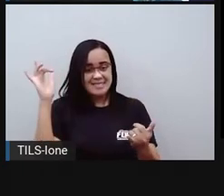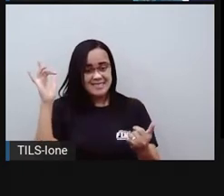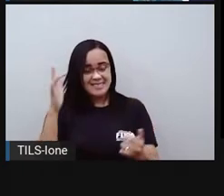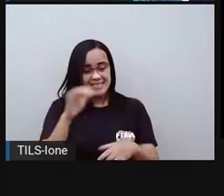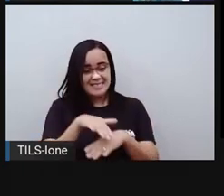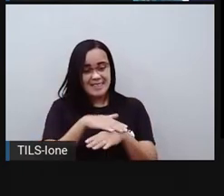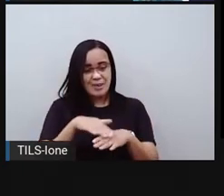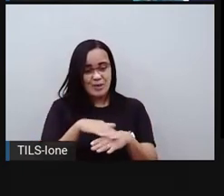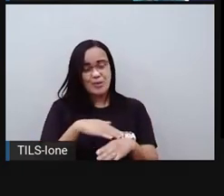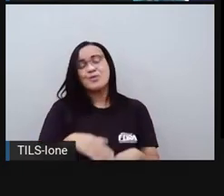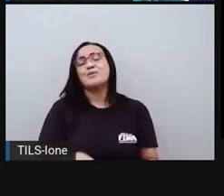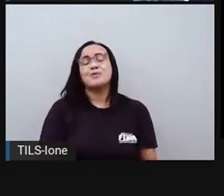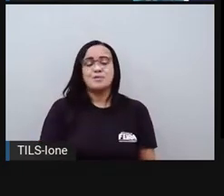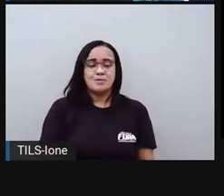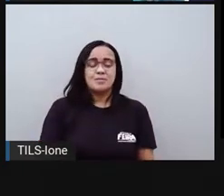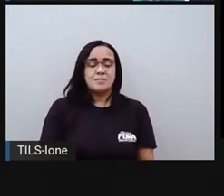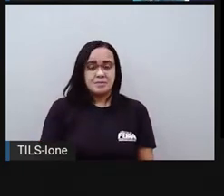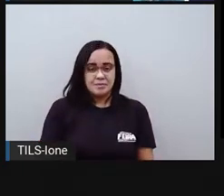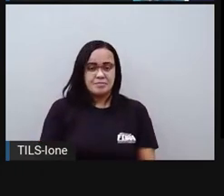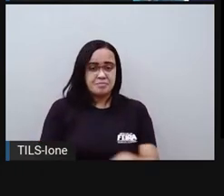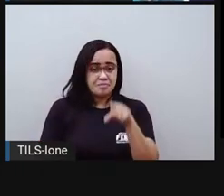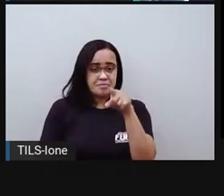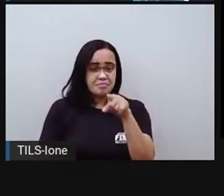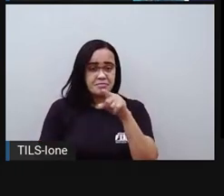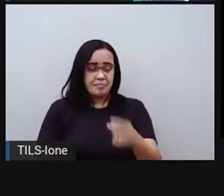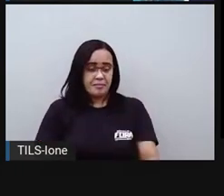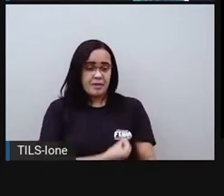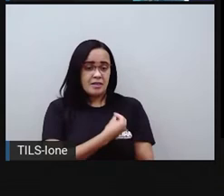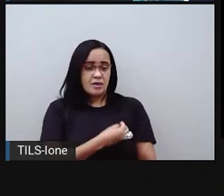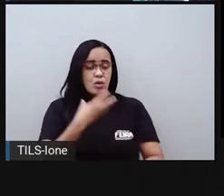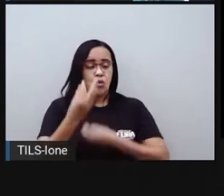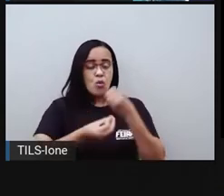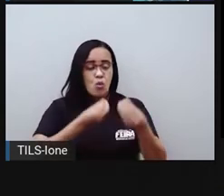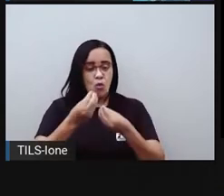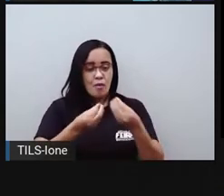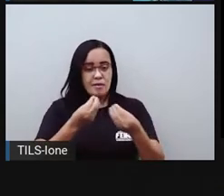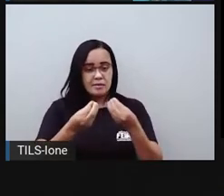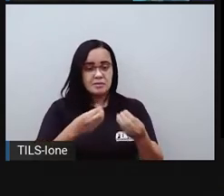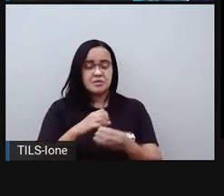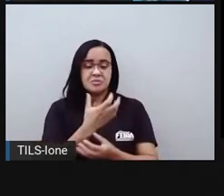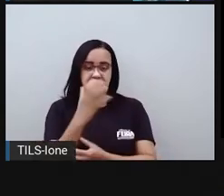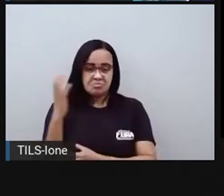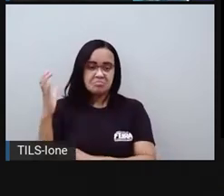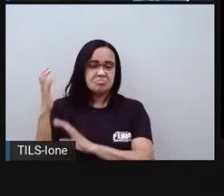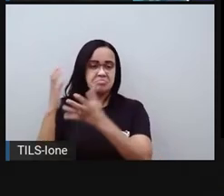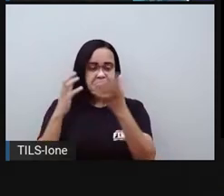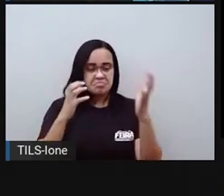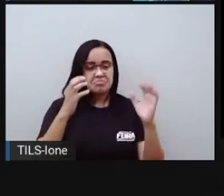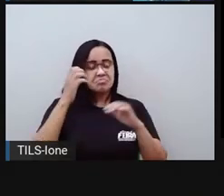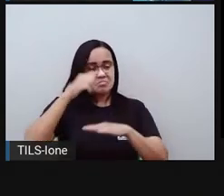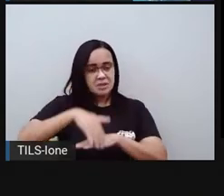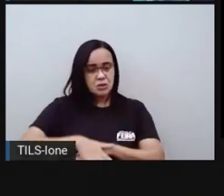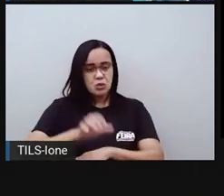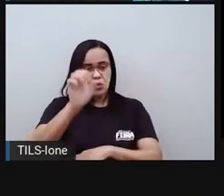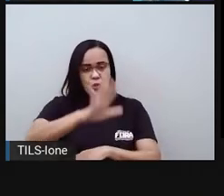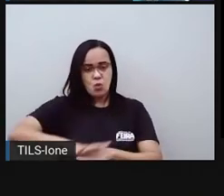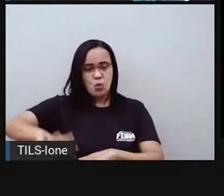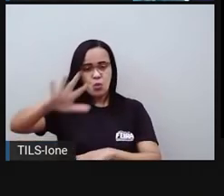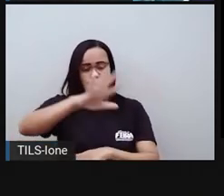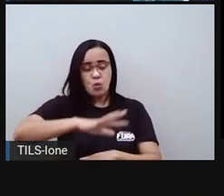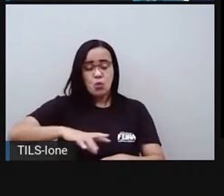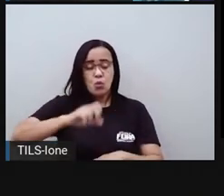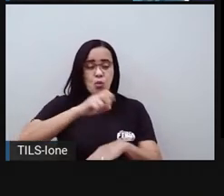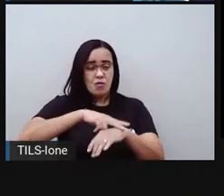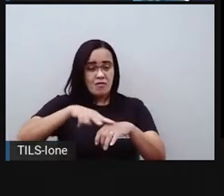extinção, viu, Déia? Como ele vivia por aqui, pela Mata Atlântica, né? Essa mata toda aqui pelo litoral